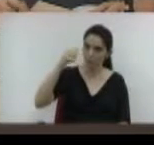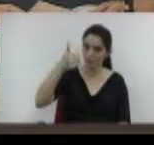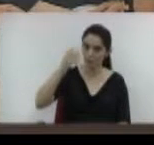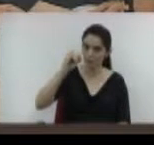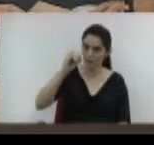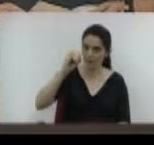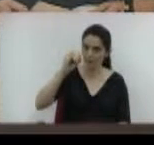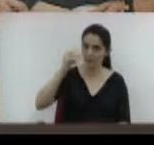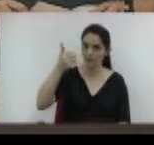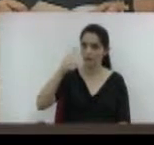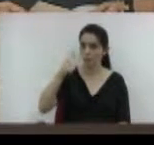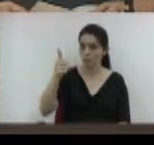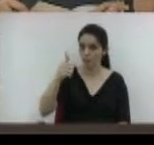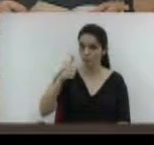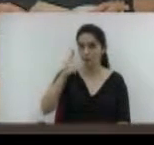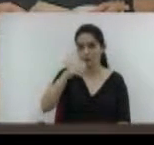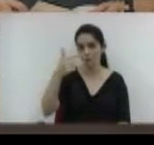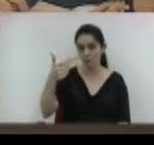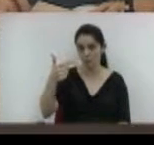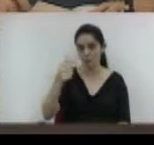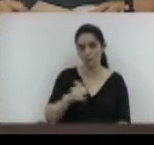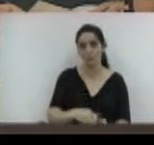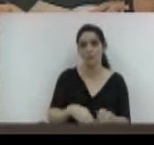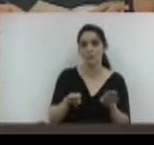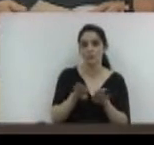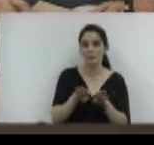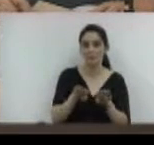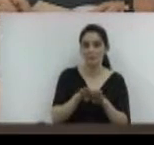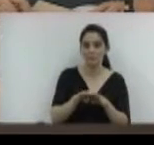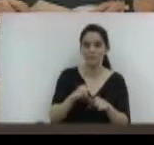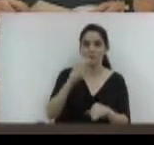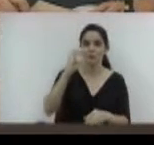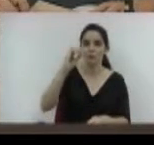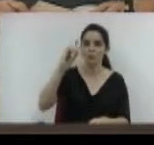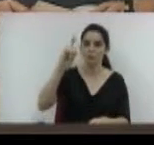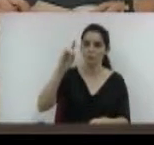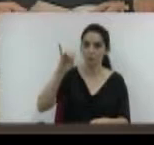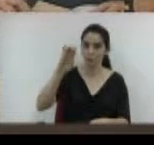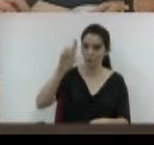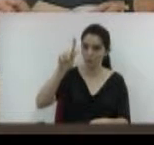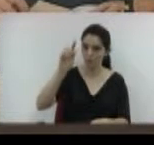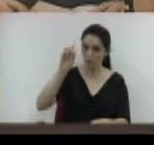11, 12 e seguintes do Código de Ética, Resolução